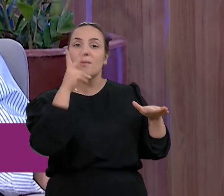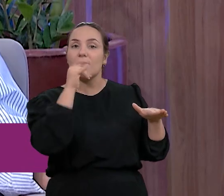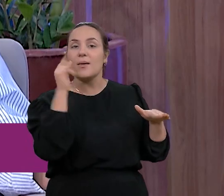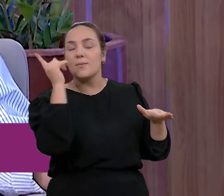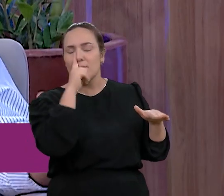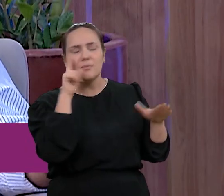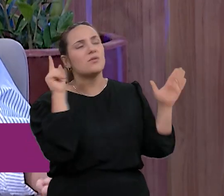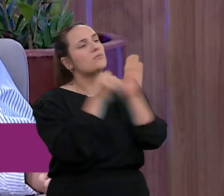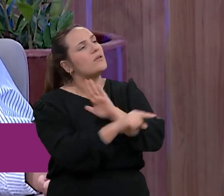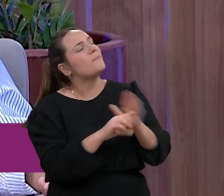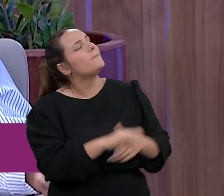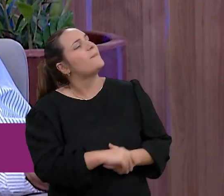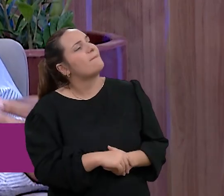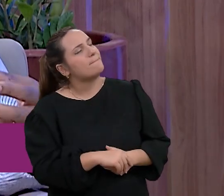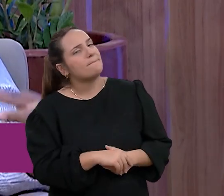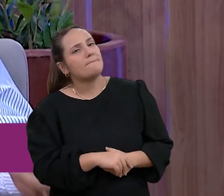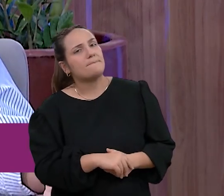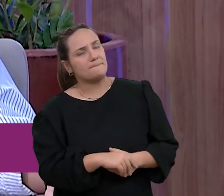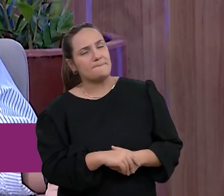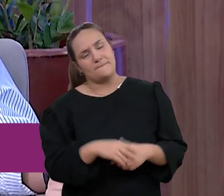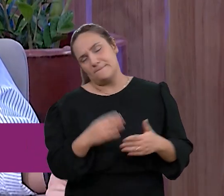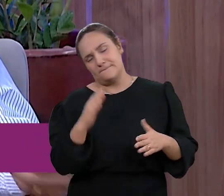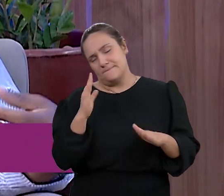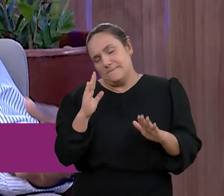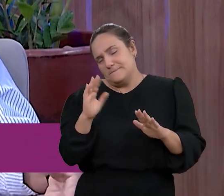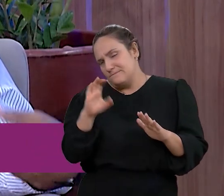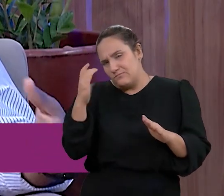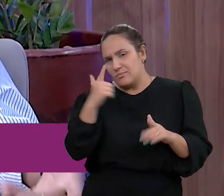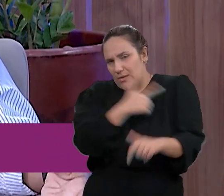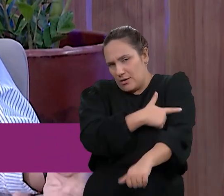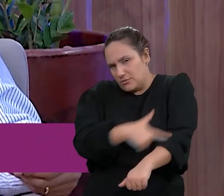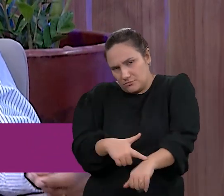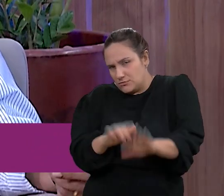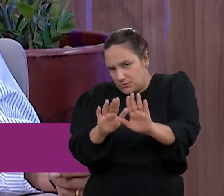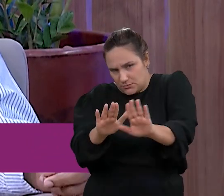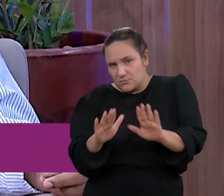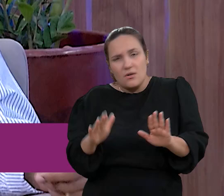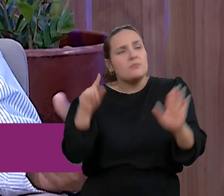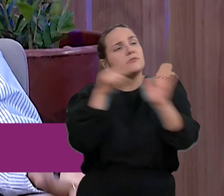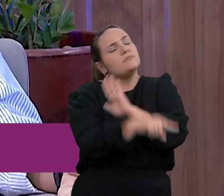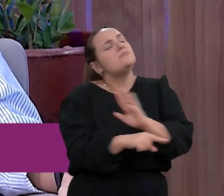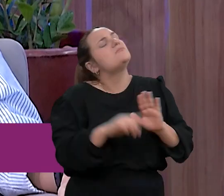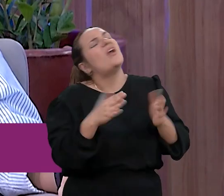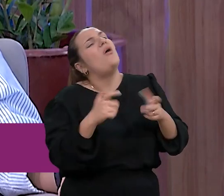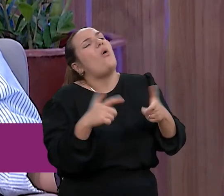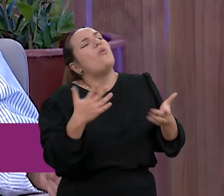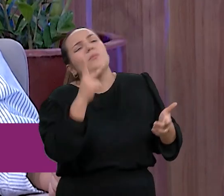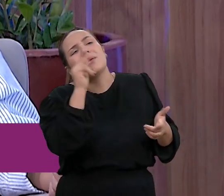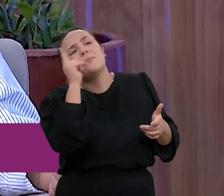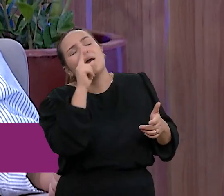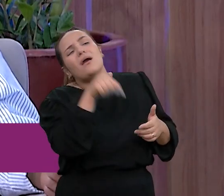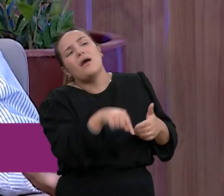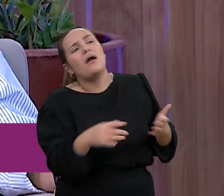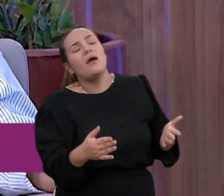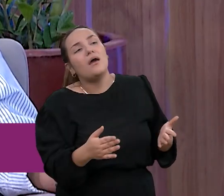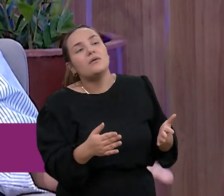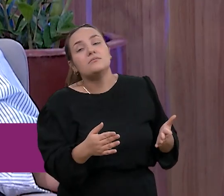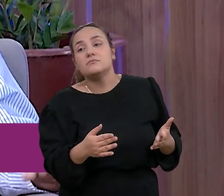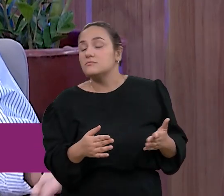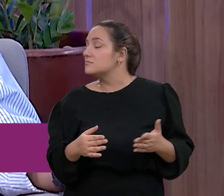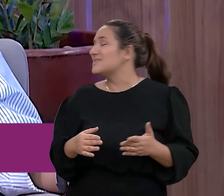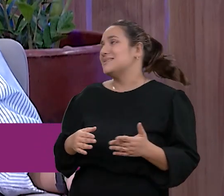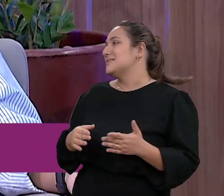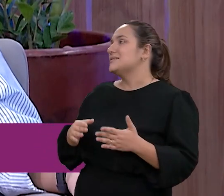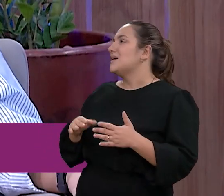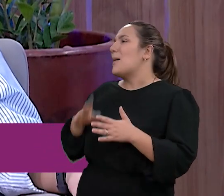acompanhada dos pais e perguntar de uma maneira obviamente respeitosa não invasiva Onde estão os pais dessa criança e muitas vezes